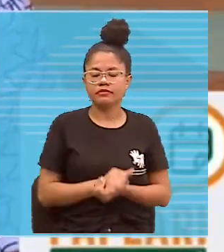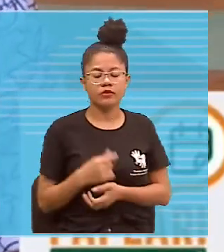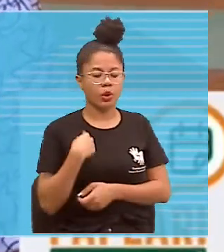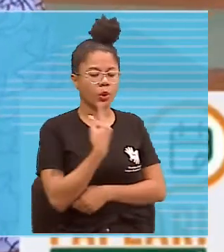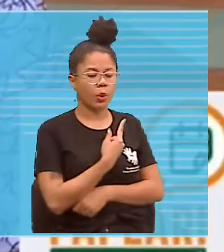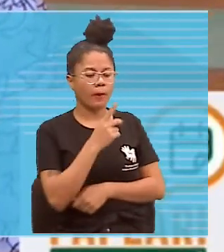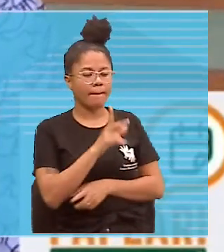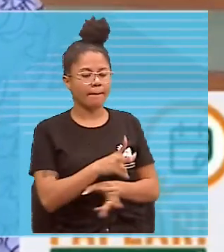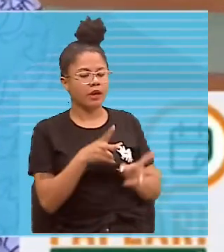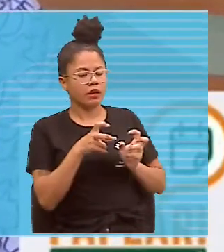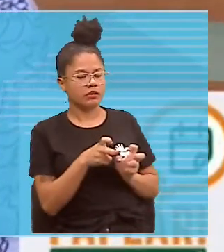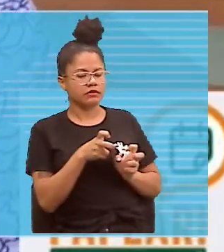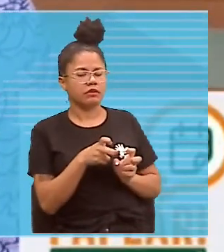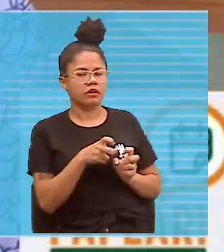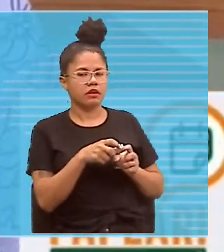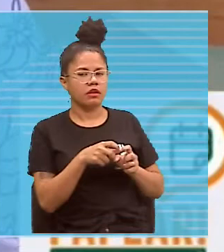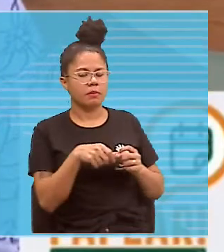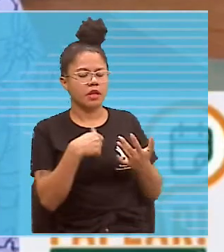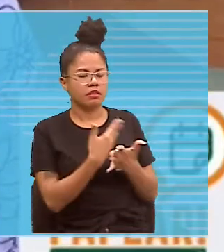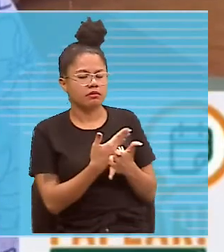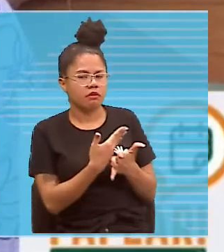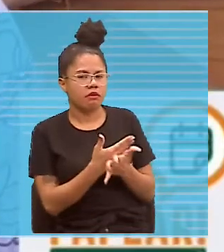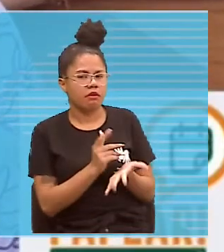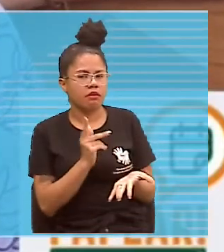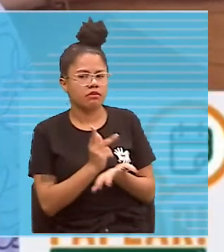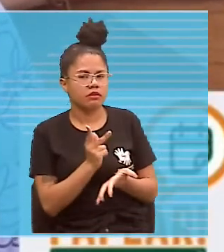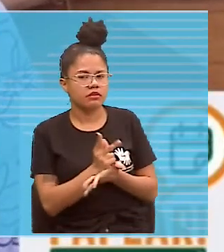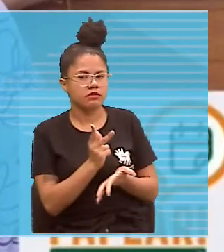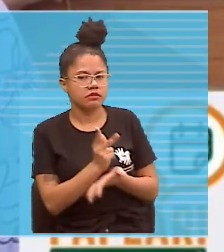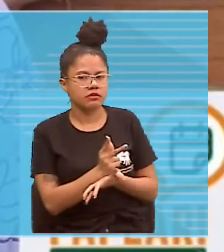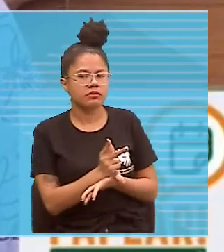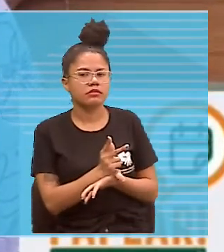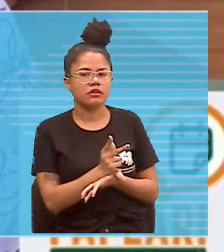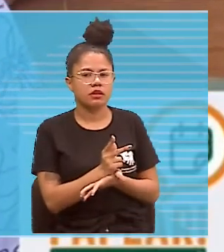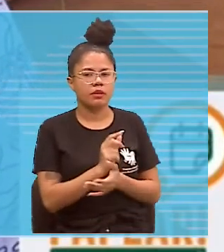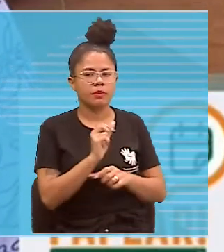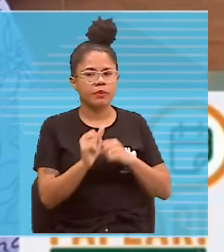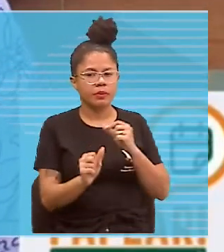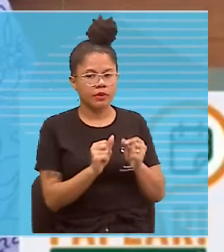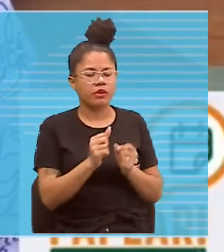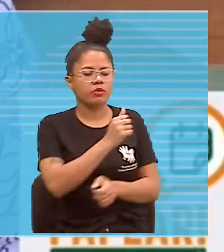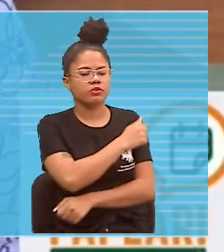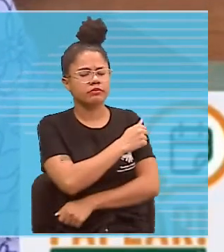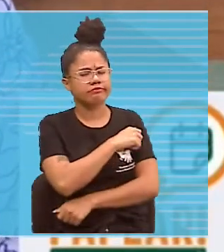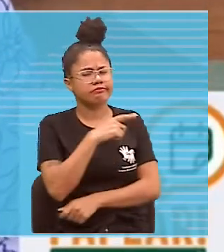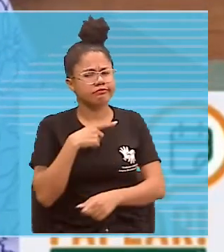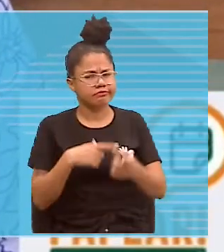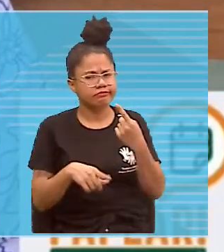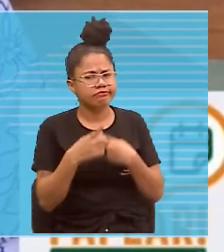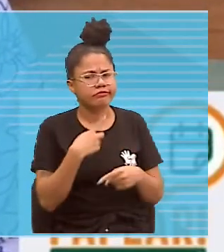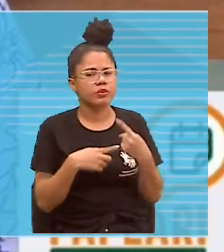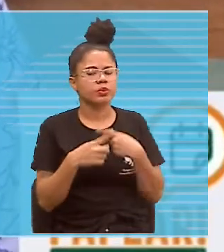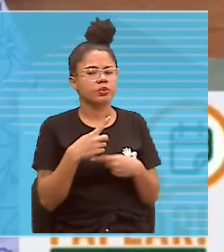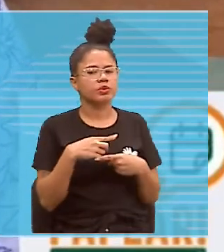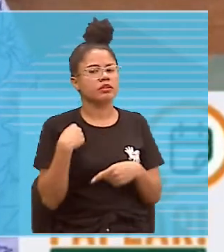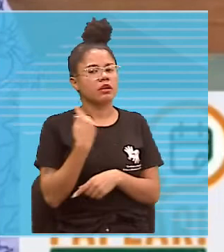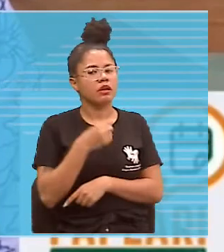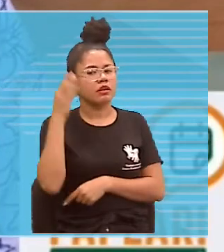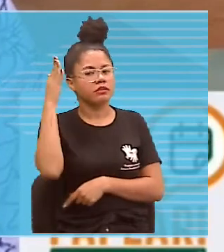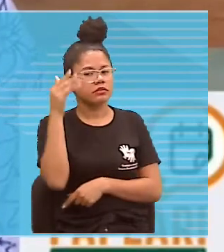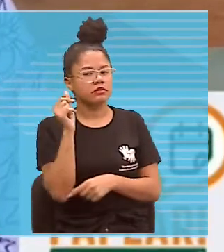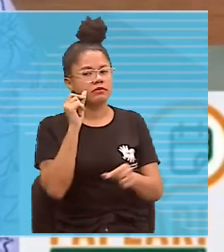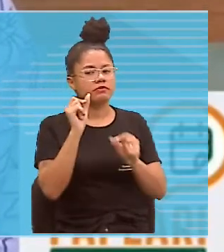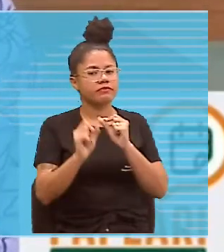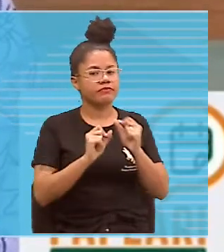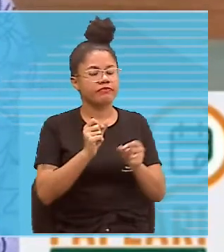eles se interessam. A gente sabe que o aluno, ele é, por natureza, protagonista. Ele quer